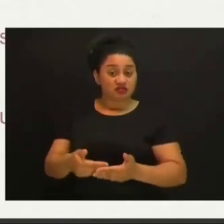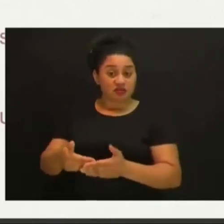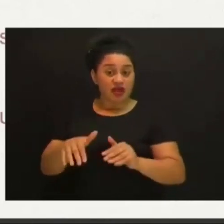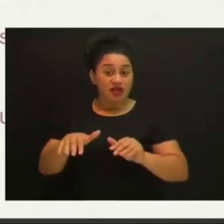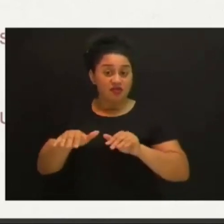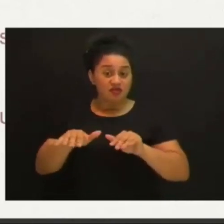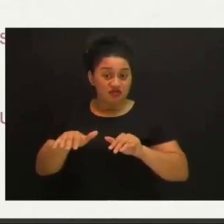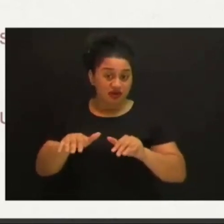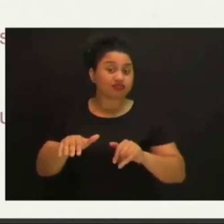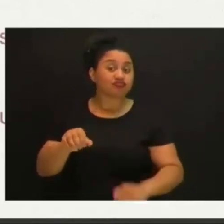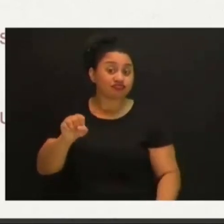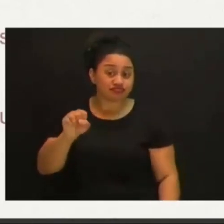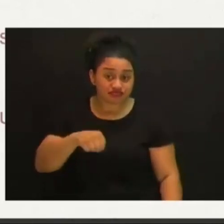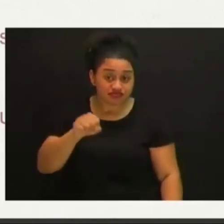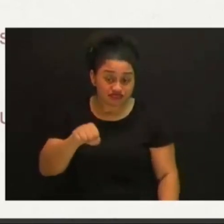mexe